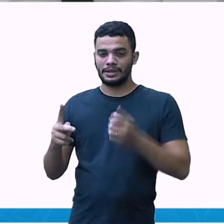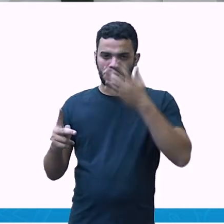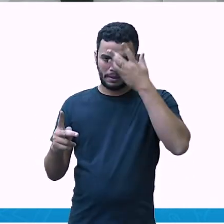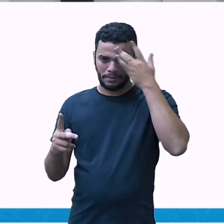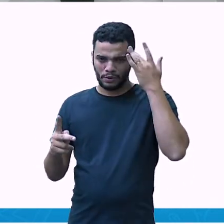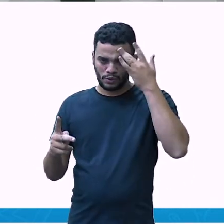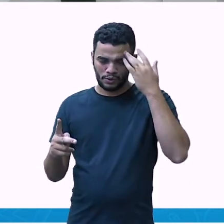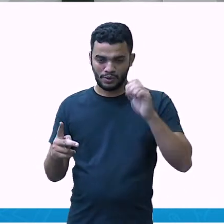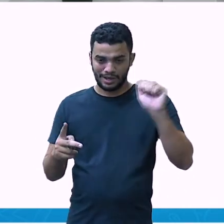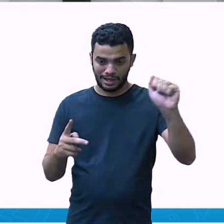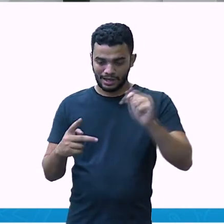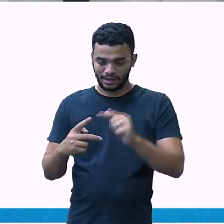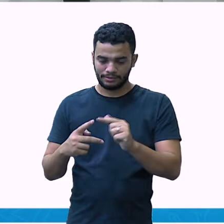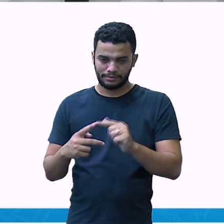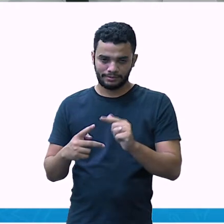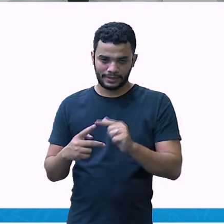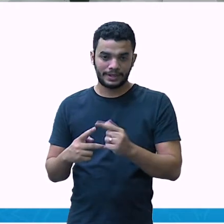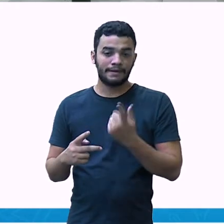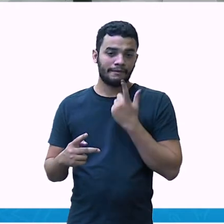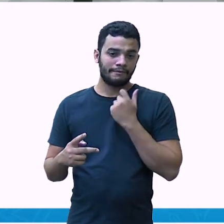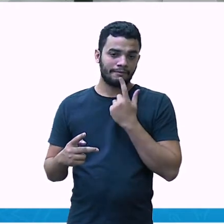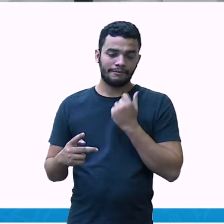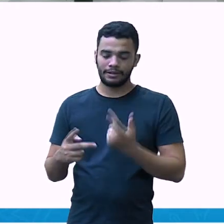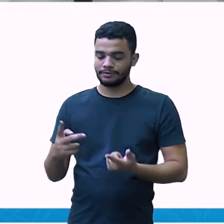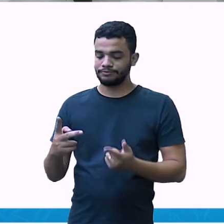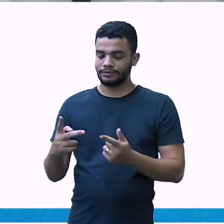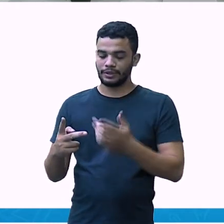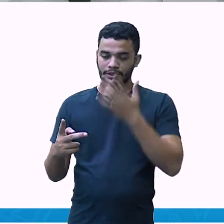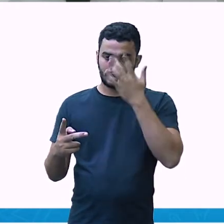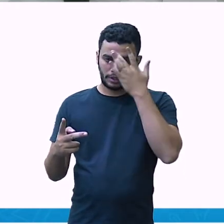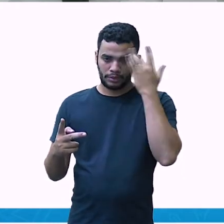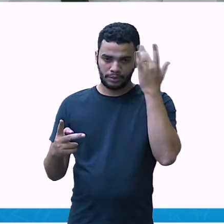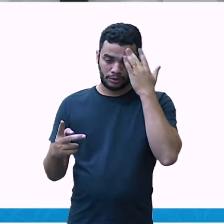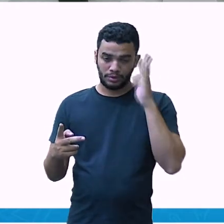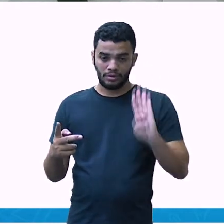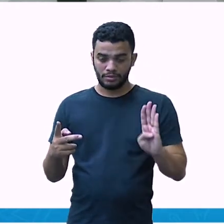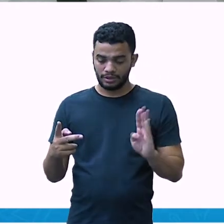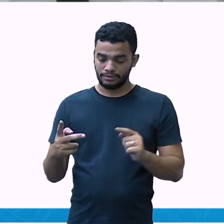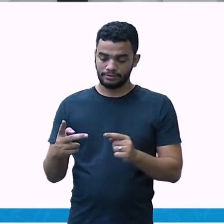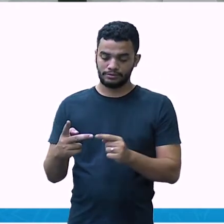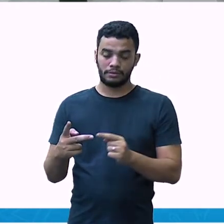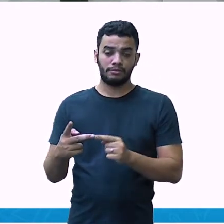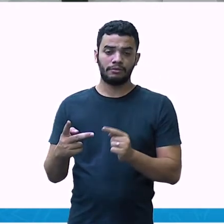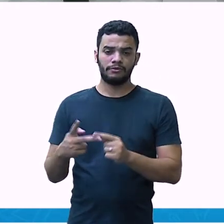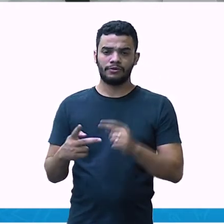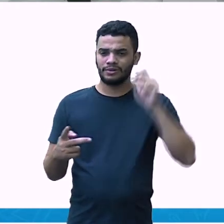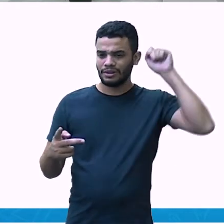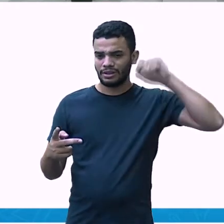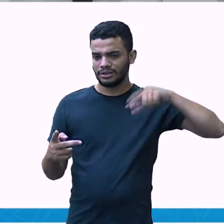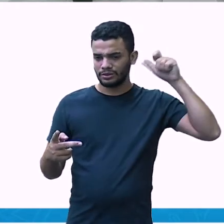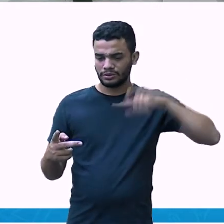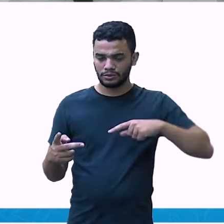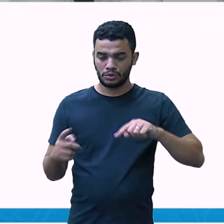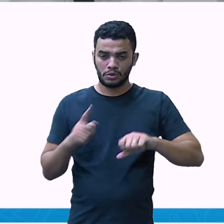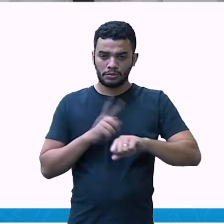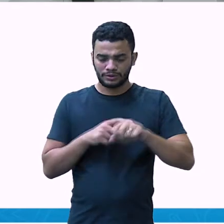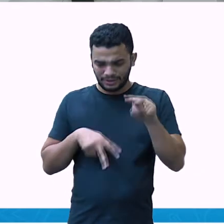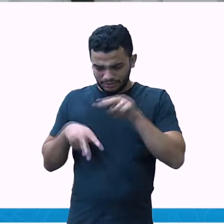representada aqui pela linha vermelha, e tem uma pessoa B, representada pela linha azul. Se você